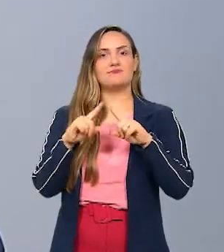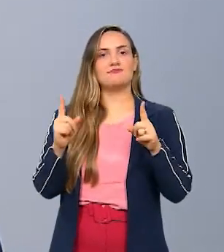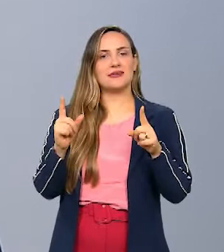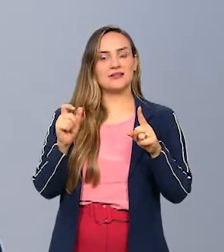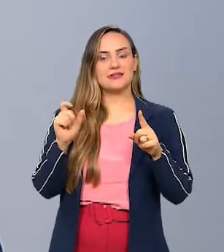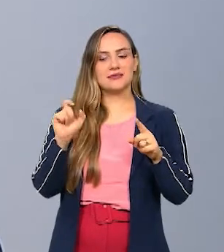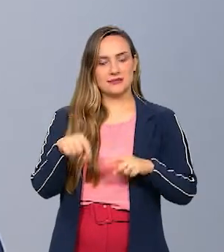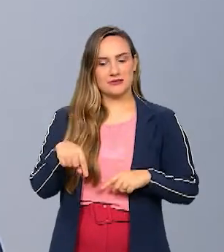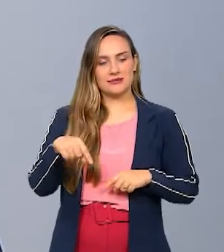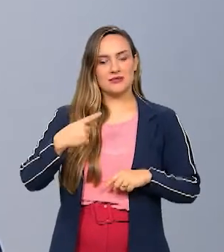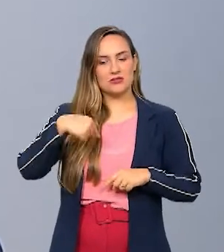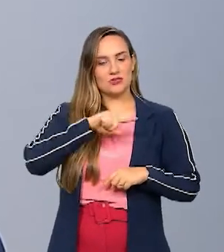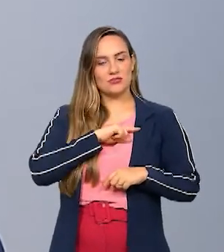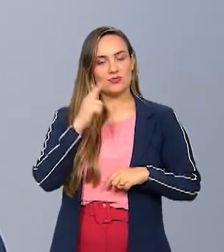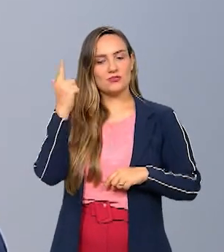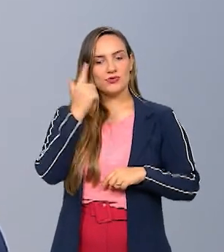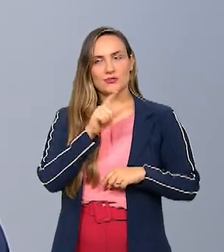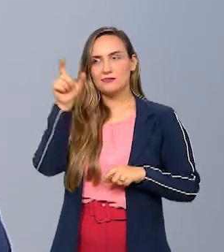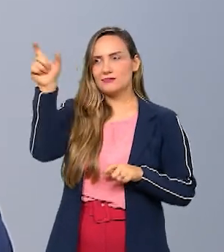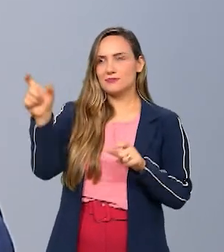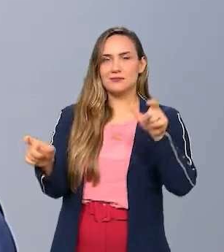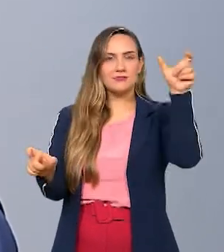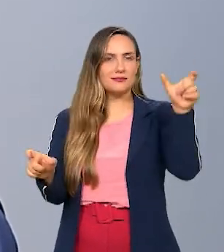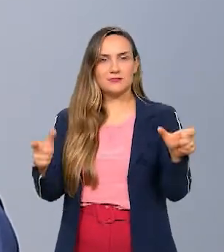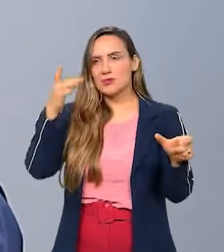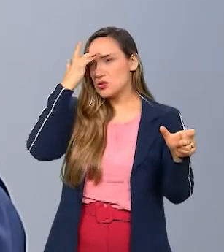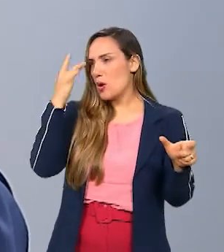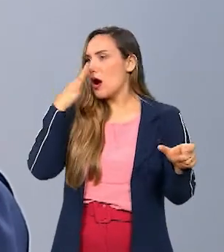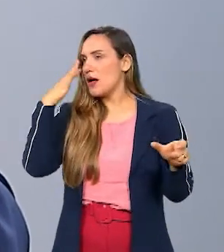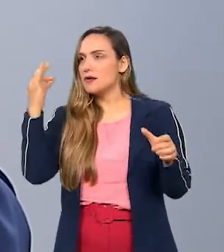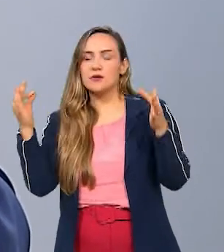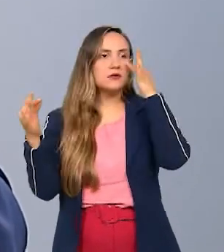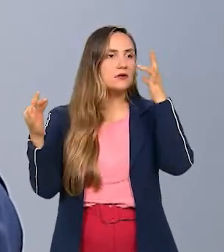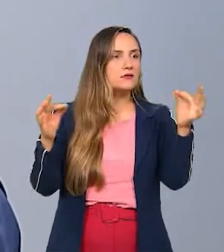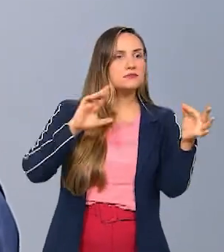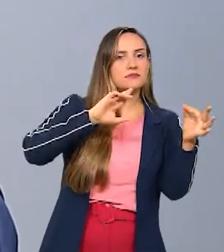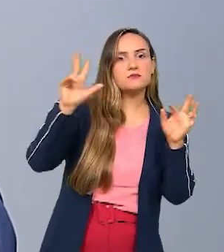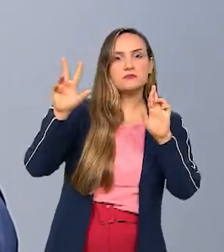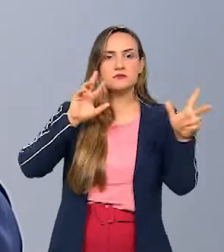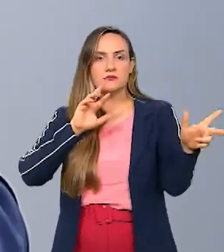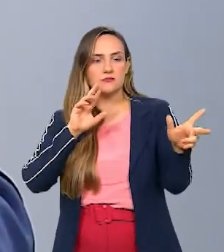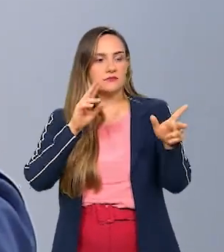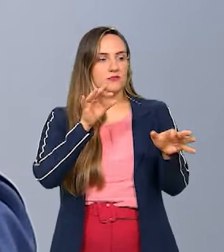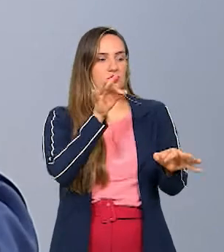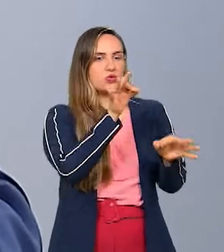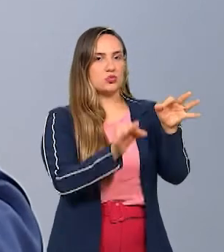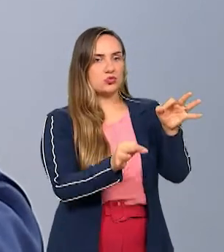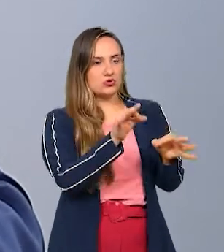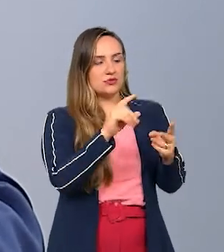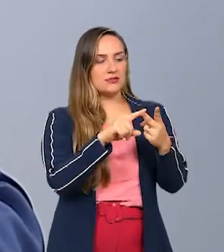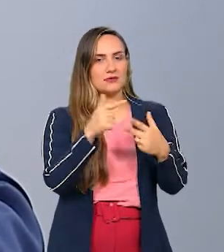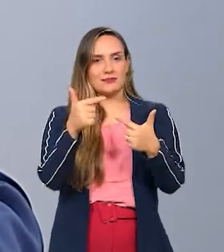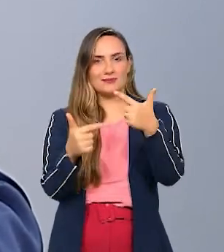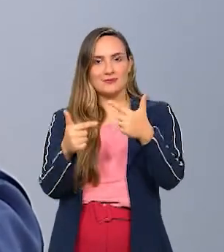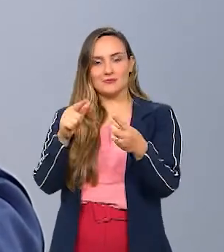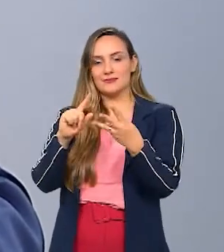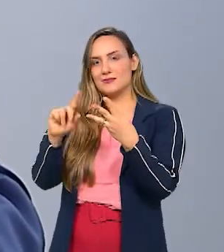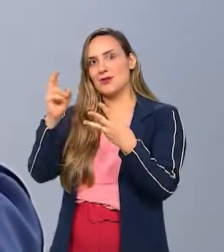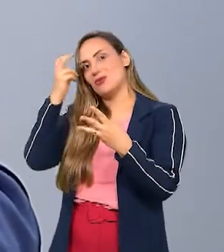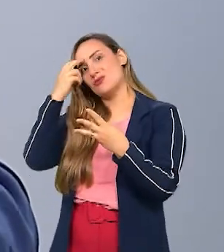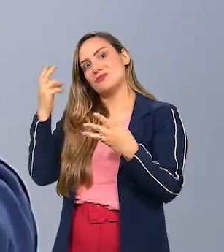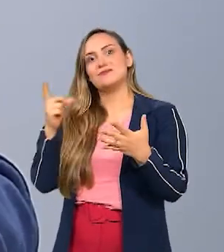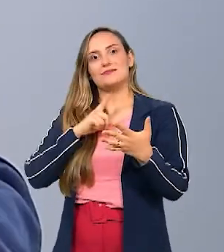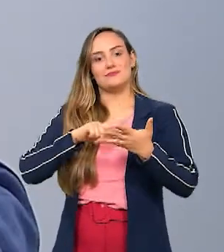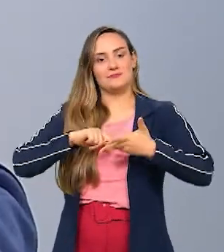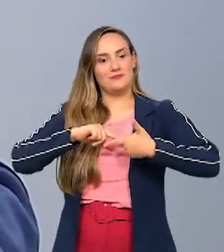mas o programa Personalidades conseguiu manter a linha, ouvir figuras de vários segmentos, do judiciário,